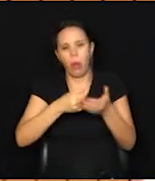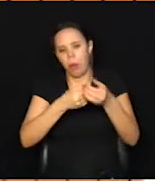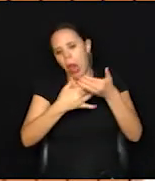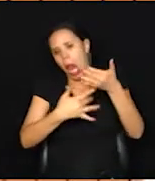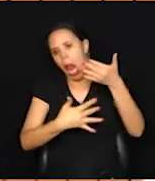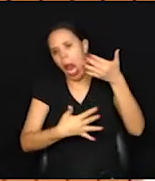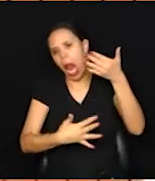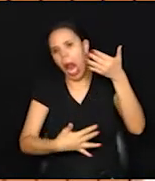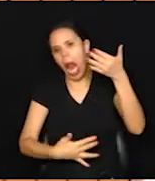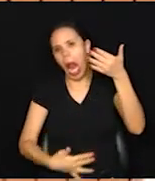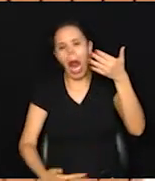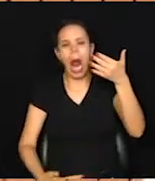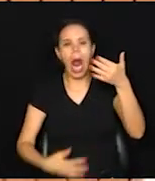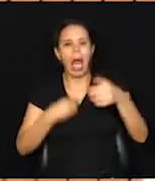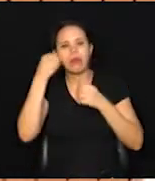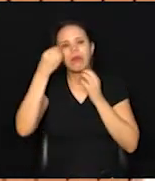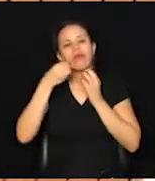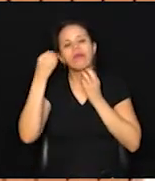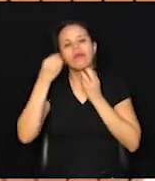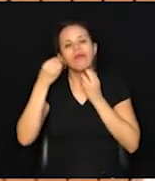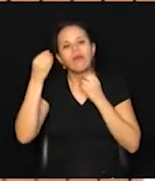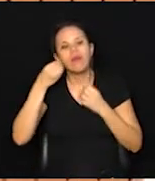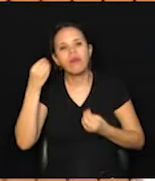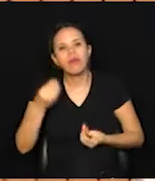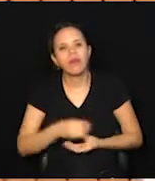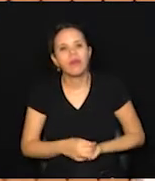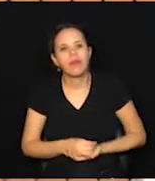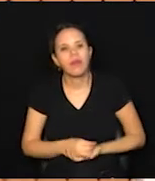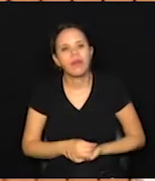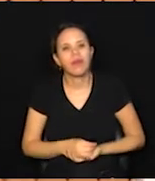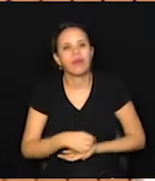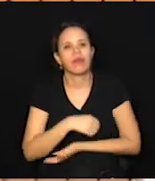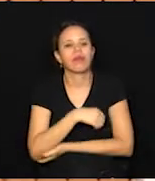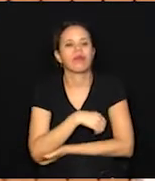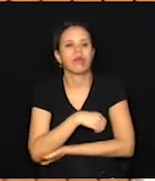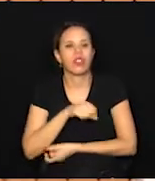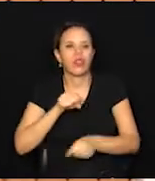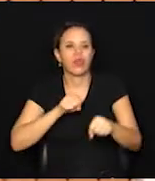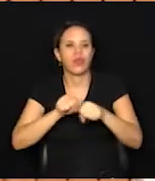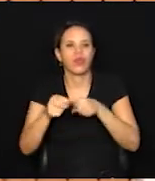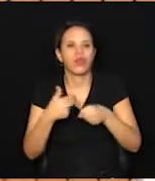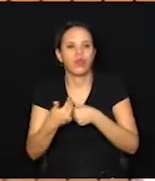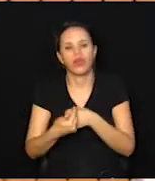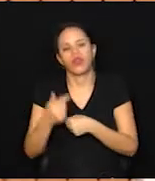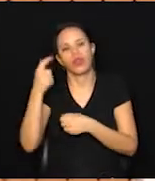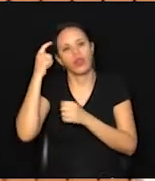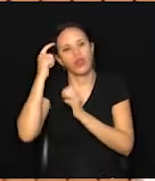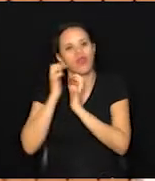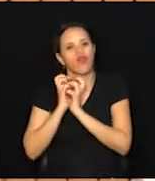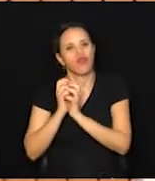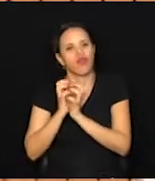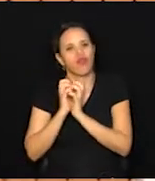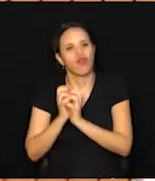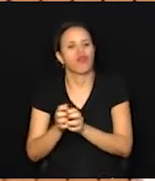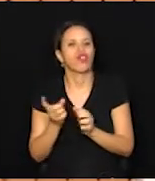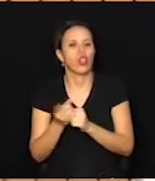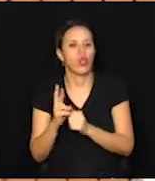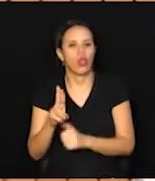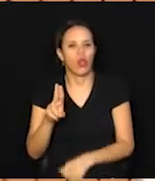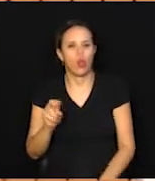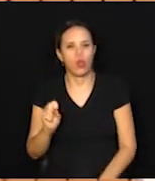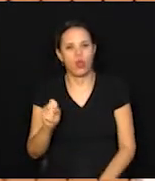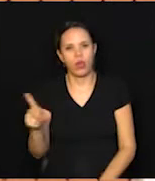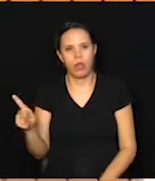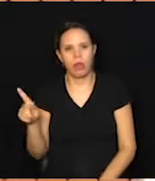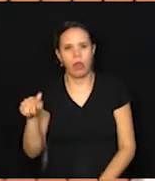viu, presidente? Ela é formada pela Unicamp, neurologista e doutora pela USP. Ela